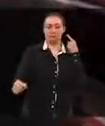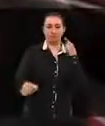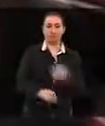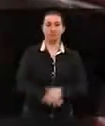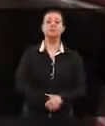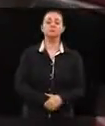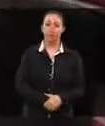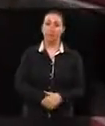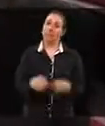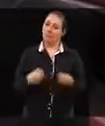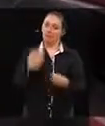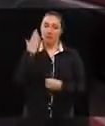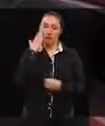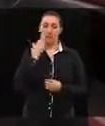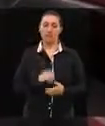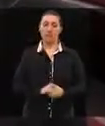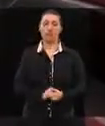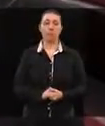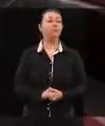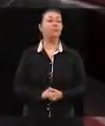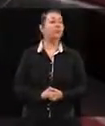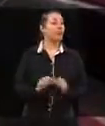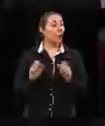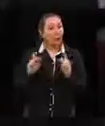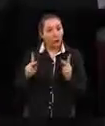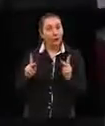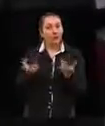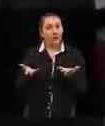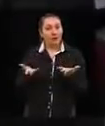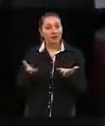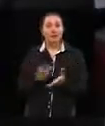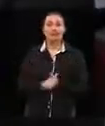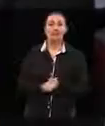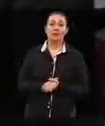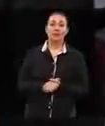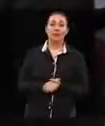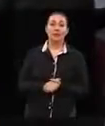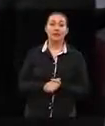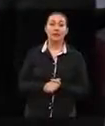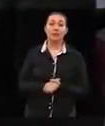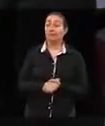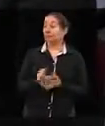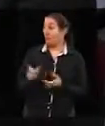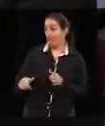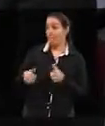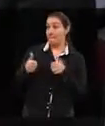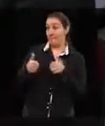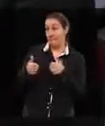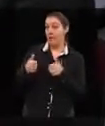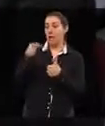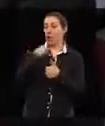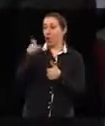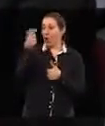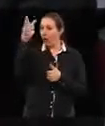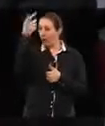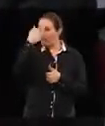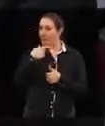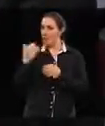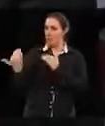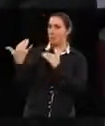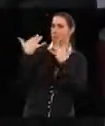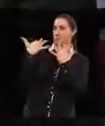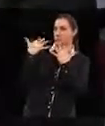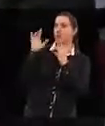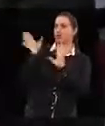não nos dão saúde, né? Isso a gente tem que ter em mente. Correto, Fernanda. Então, para a gente situar melhor os